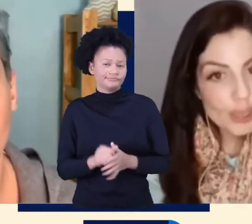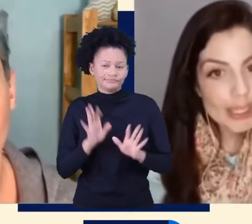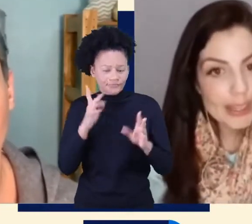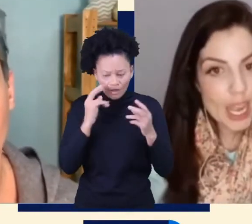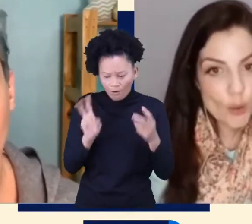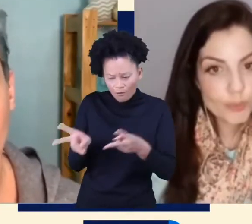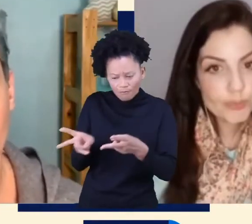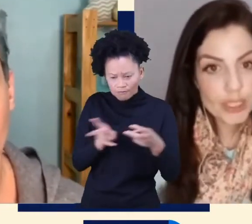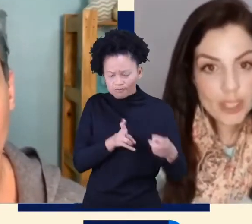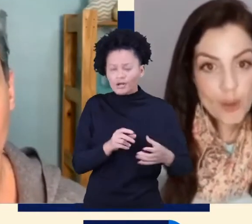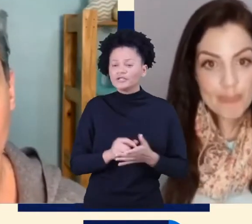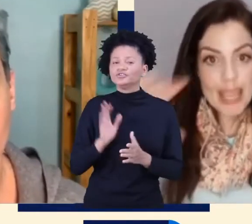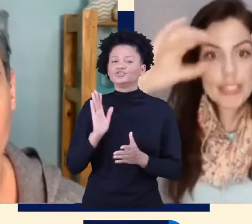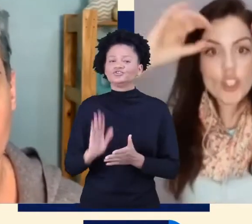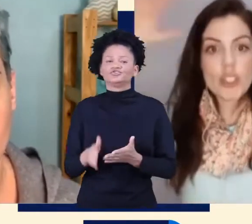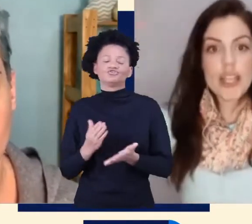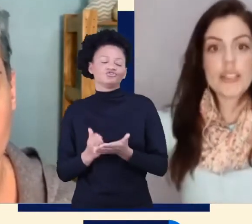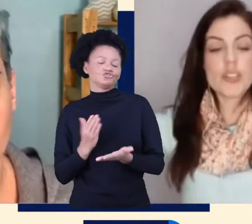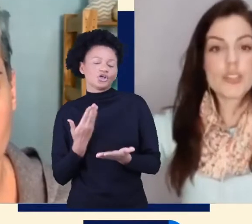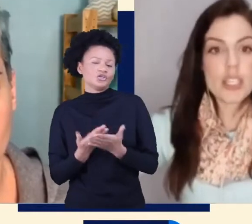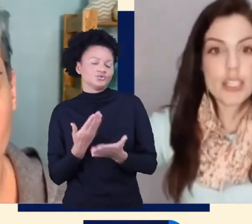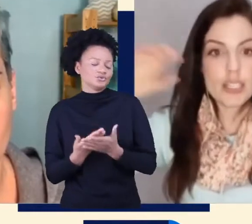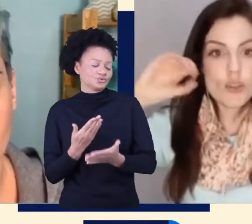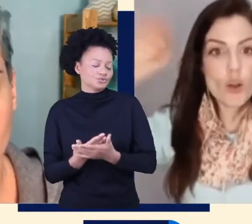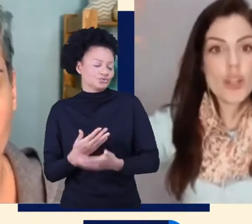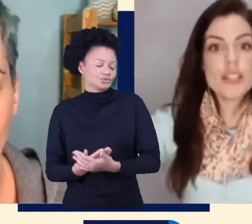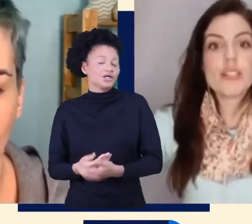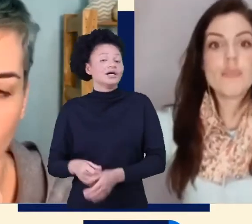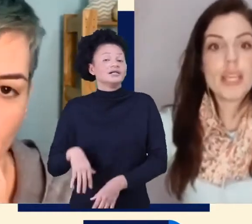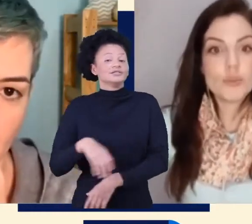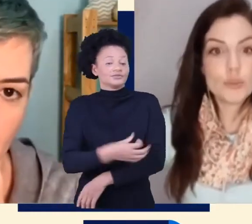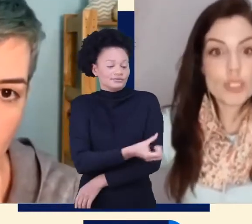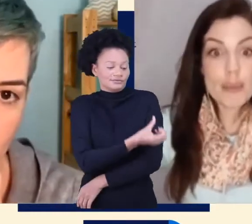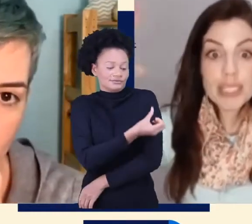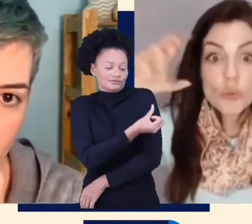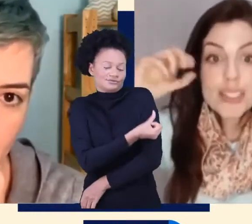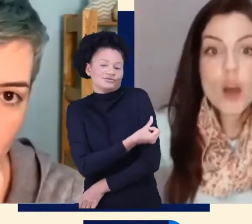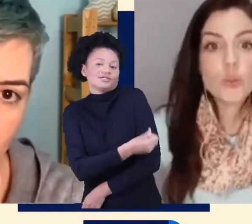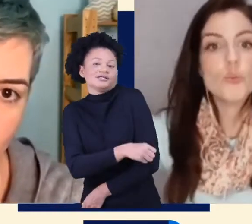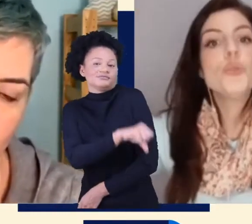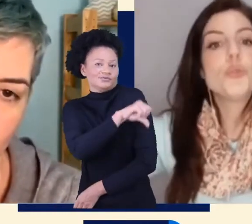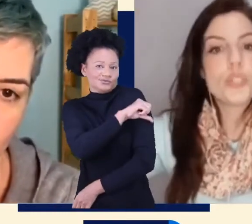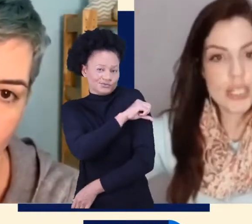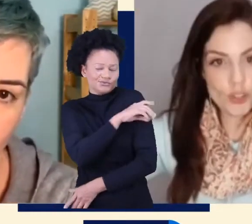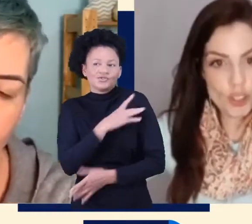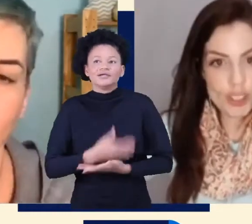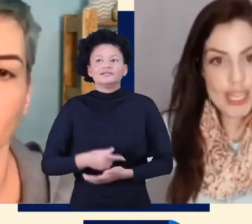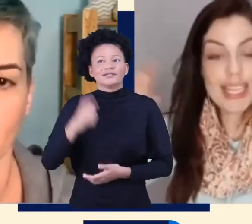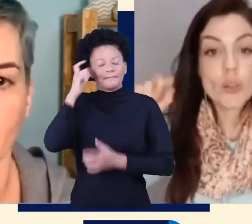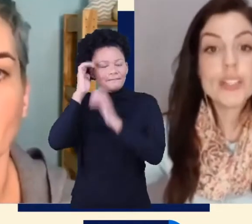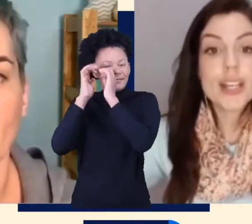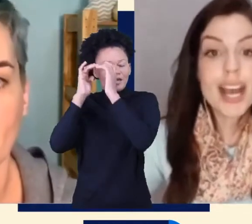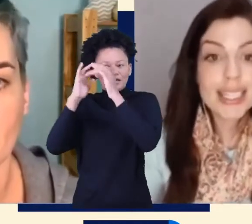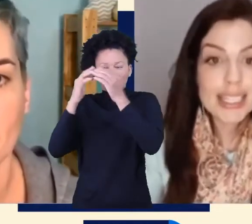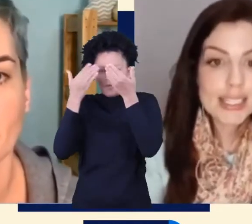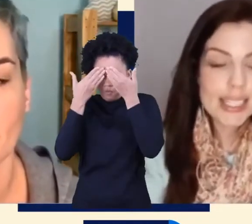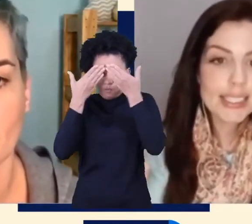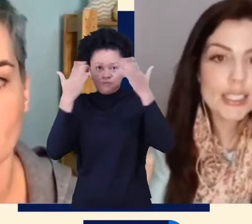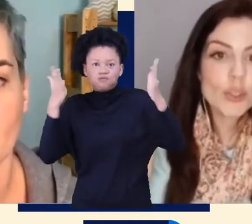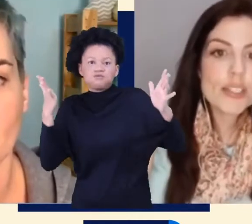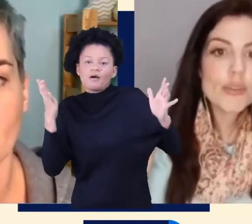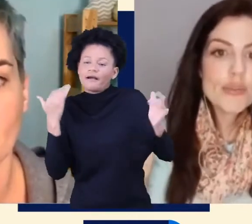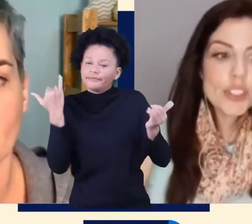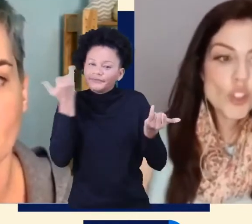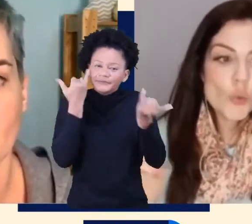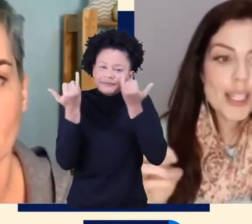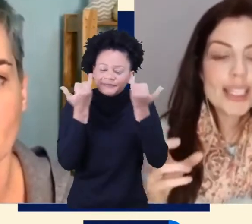ensino fundamental, então a mente deles, assim, em relação a conhecimento, sabe, dá um salto muito grande. Enquanto a criança ali